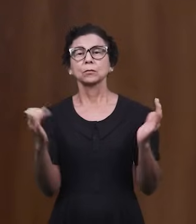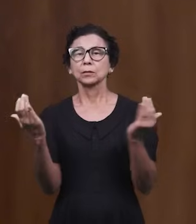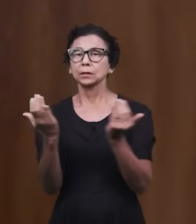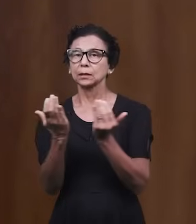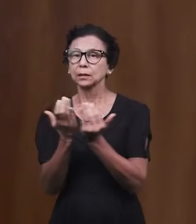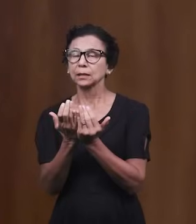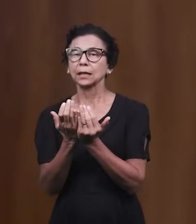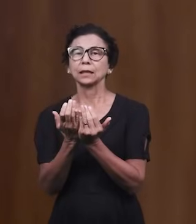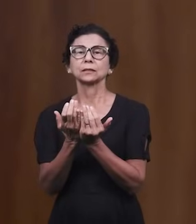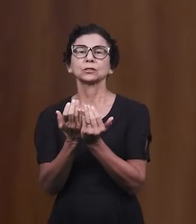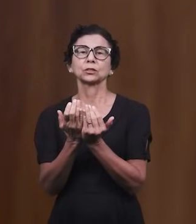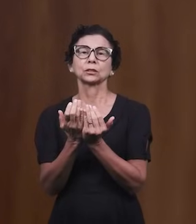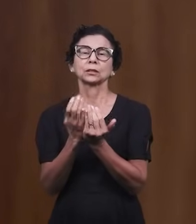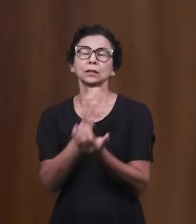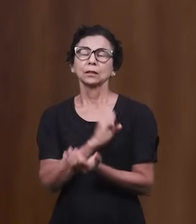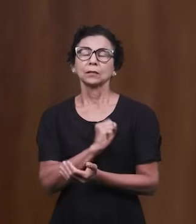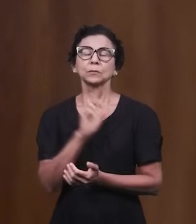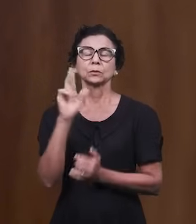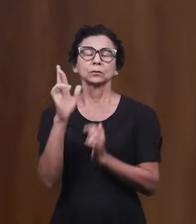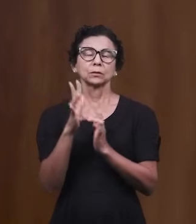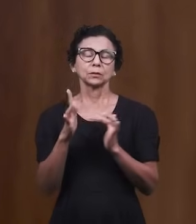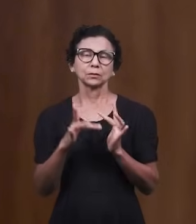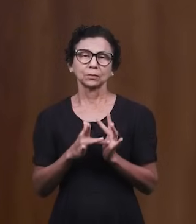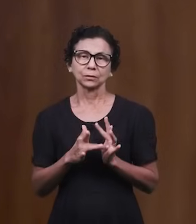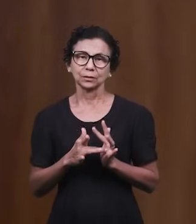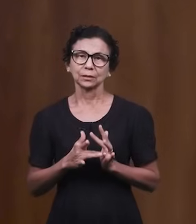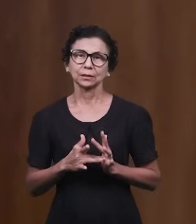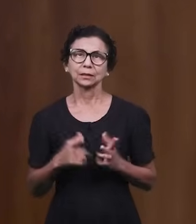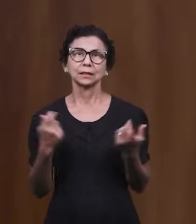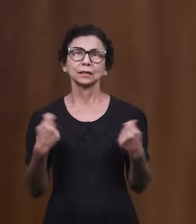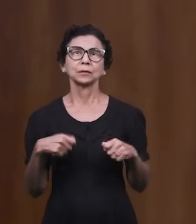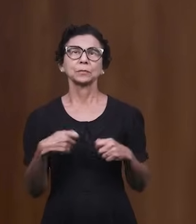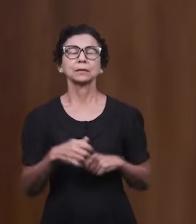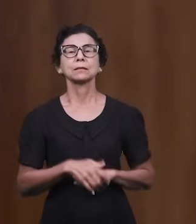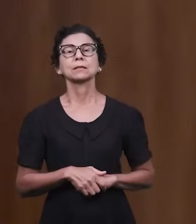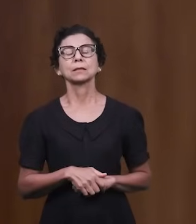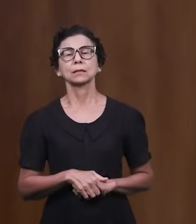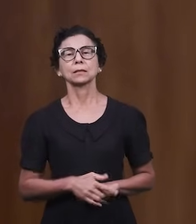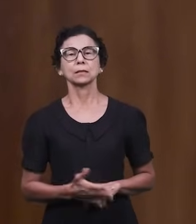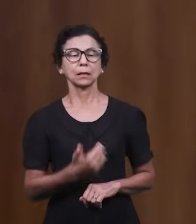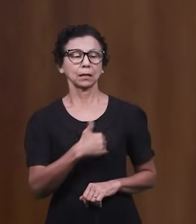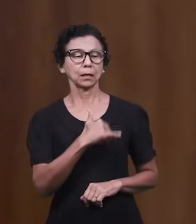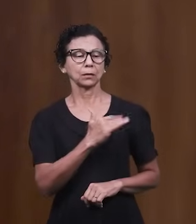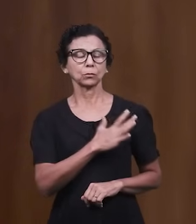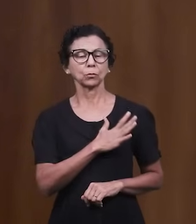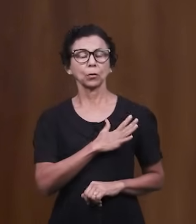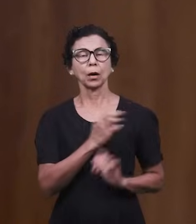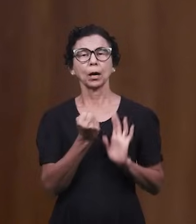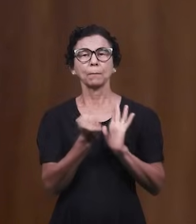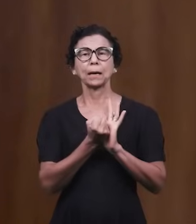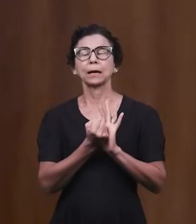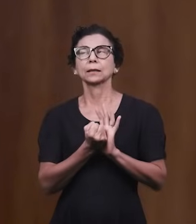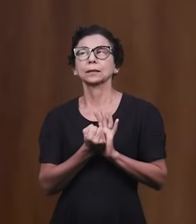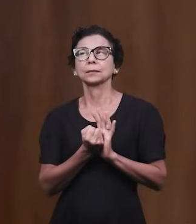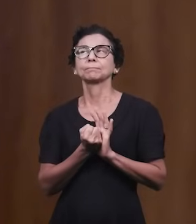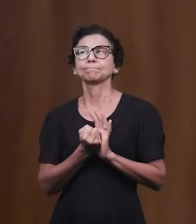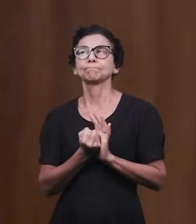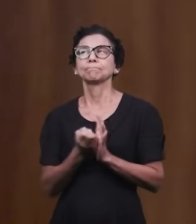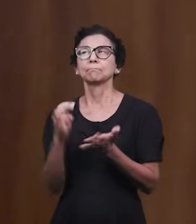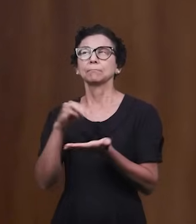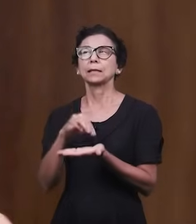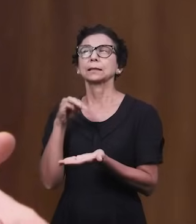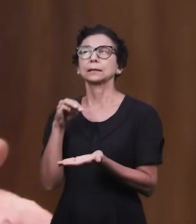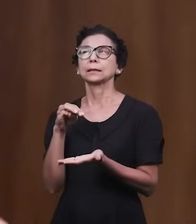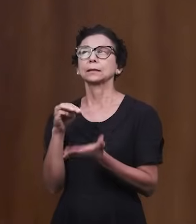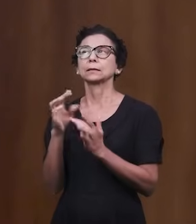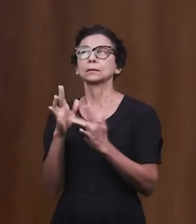o Senhor, ele tem que ter essa palavra no coração, não como uma denominação, mas no seu coração a qualquer momento dizendo, Maranata,